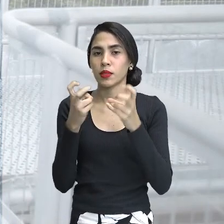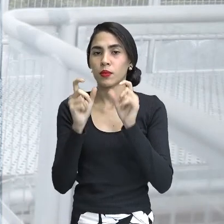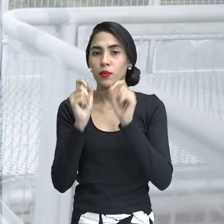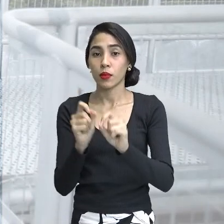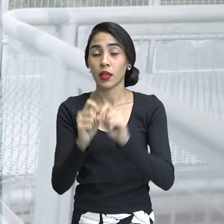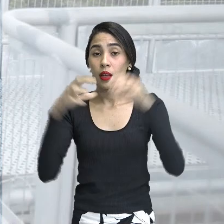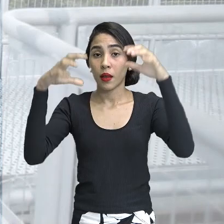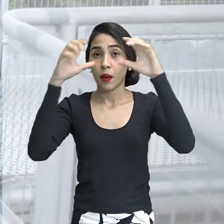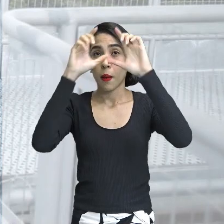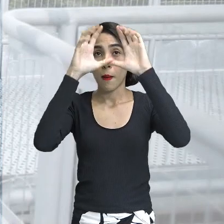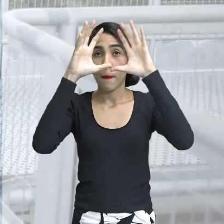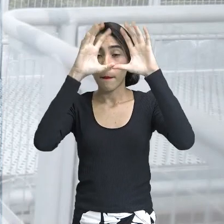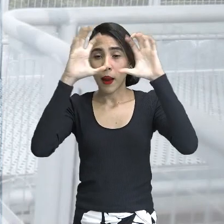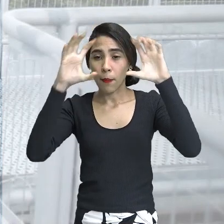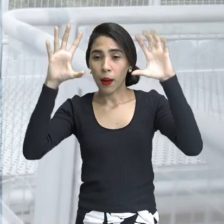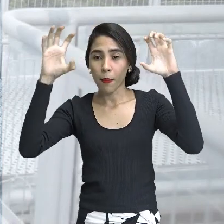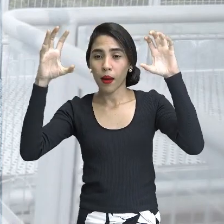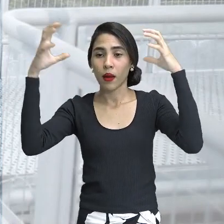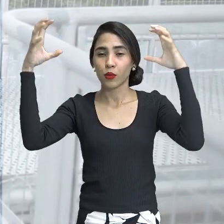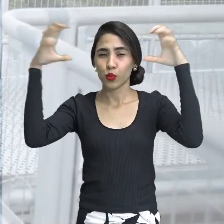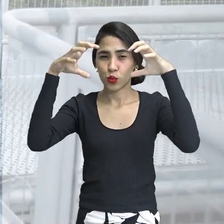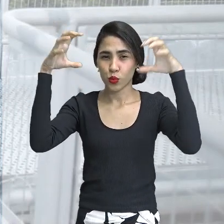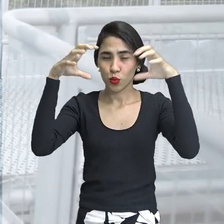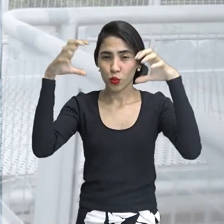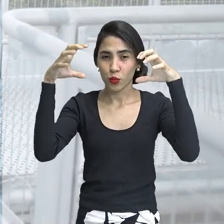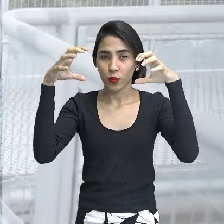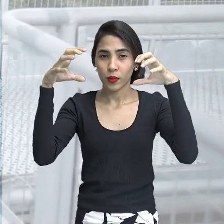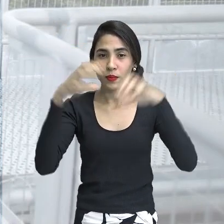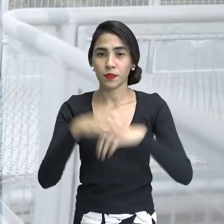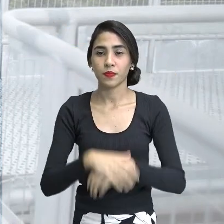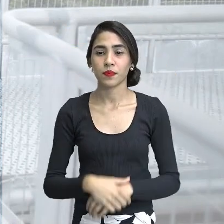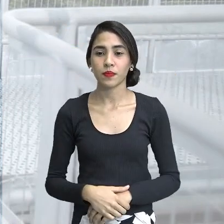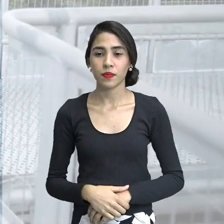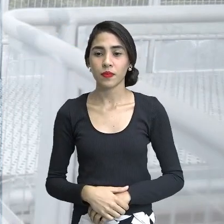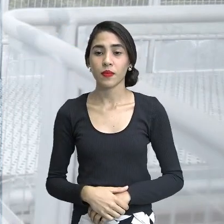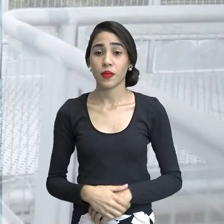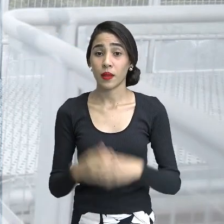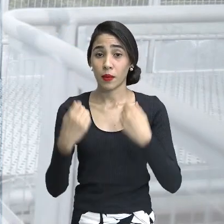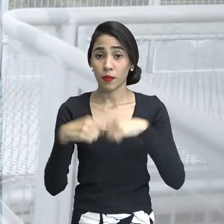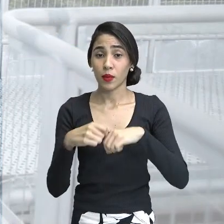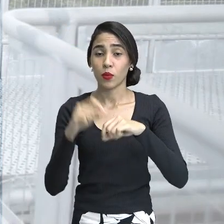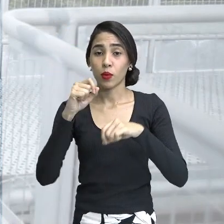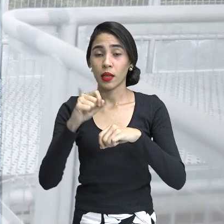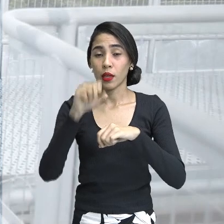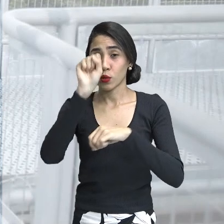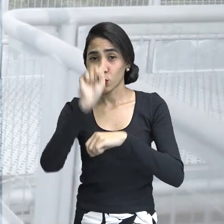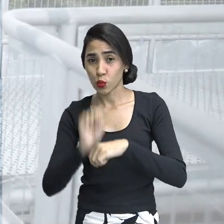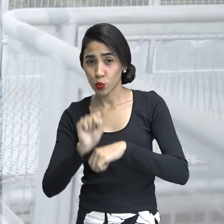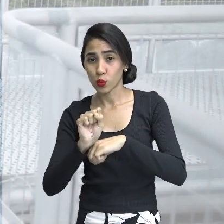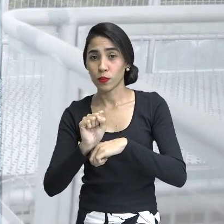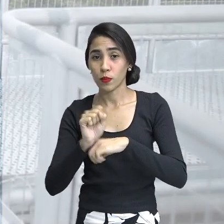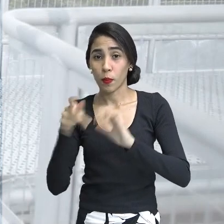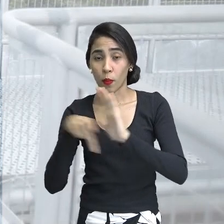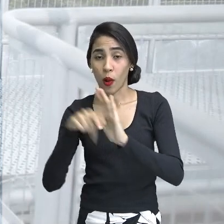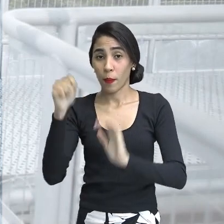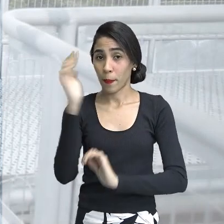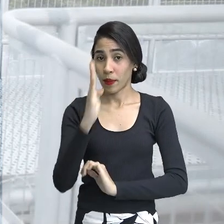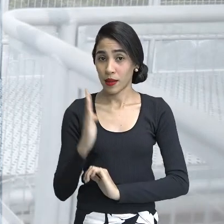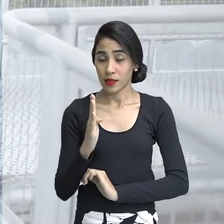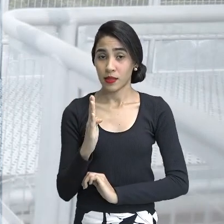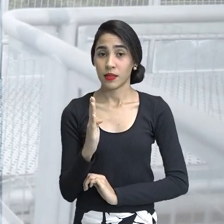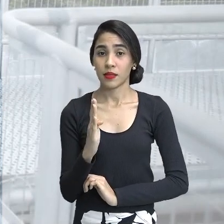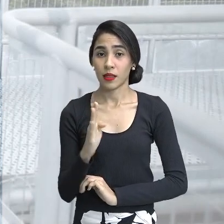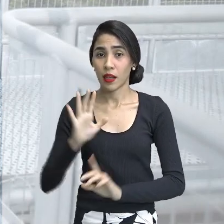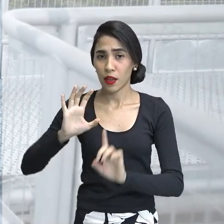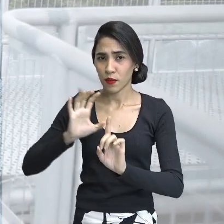de chuva, aquela nuvem cinza, era uma nuvem cinza, ela desce para o sul do Brasil. Então, da Amazônia